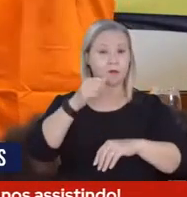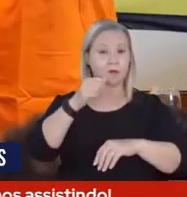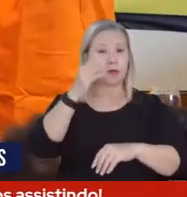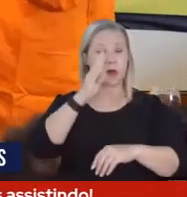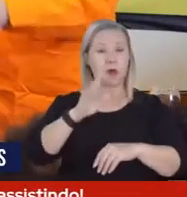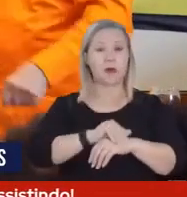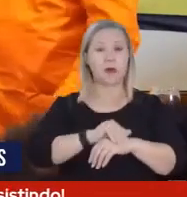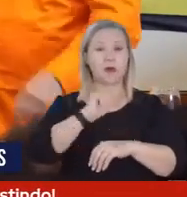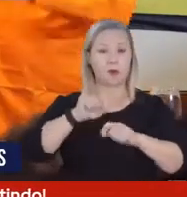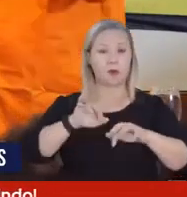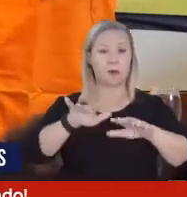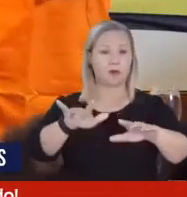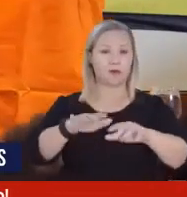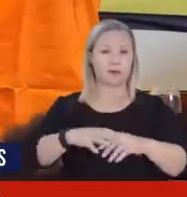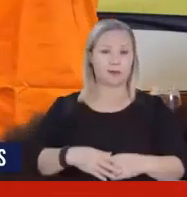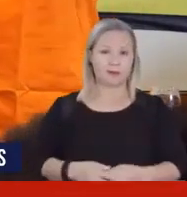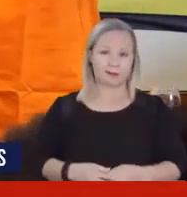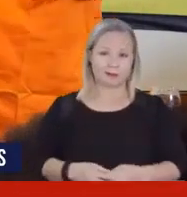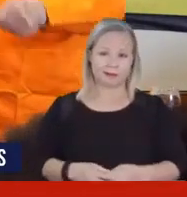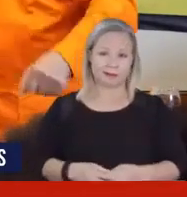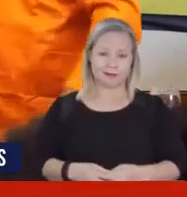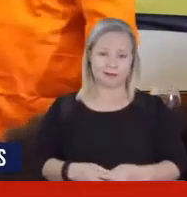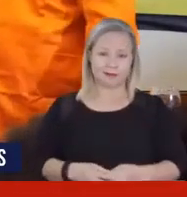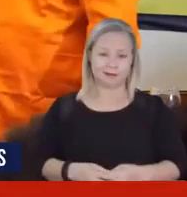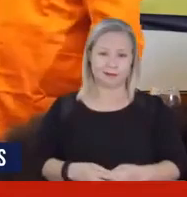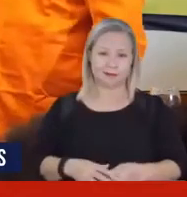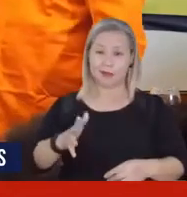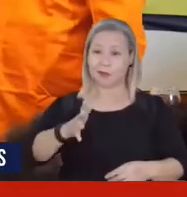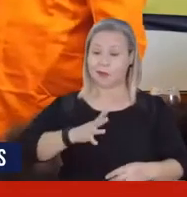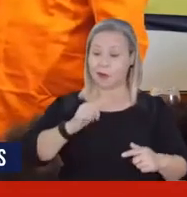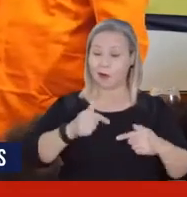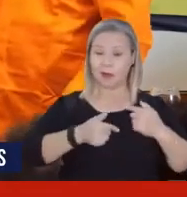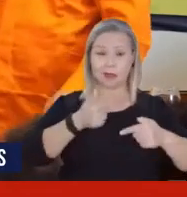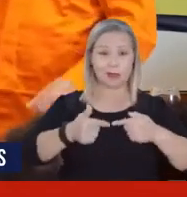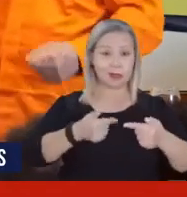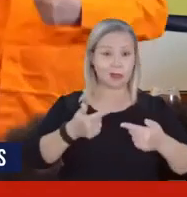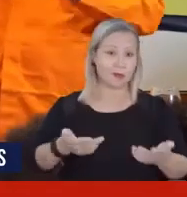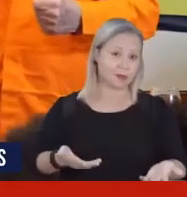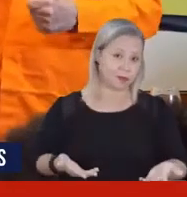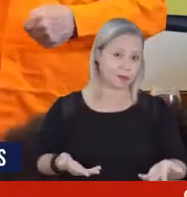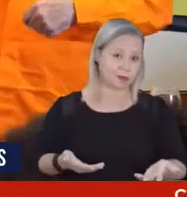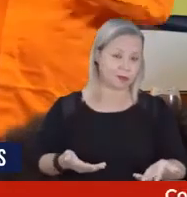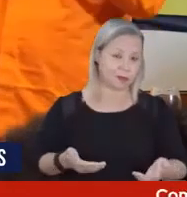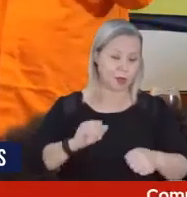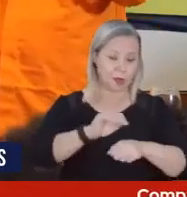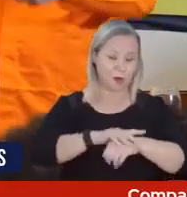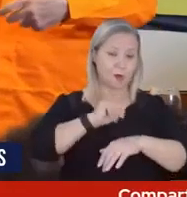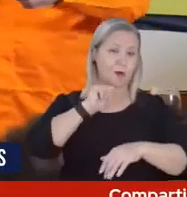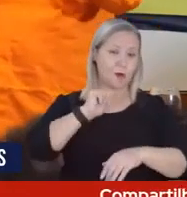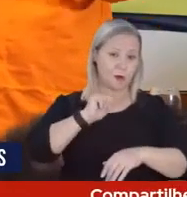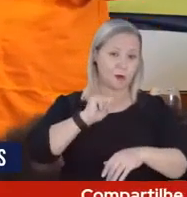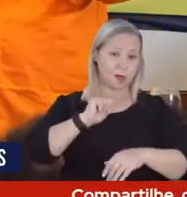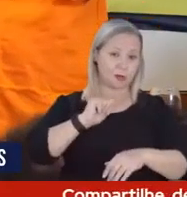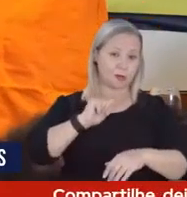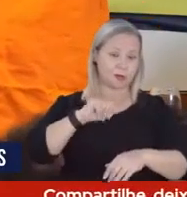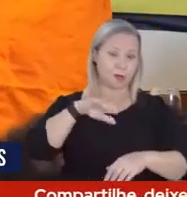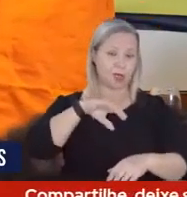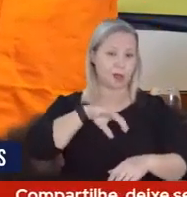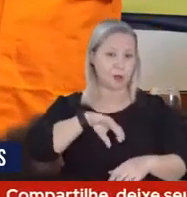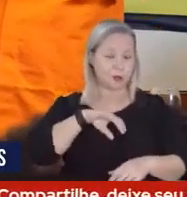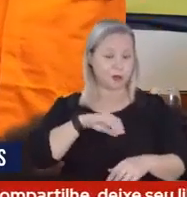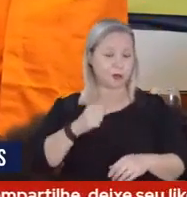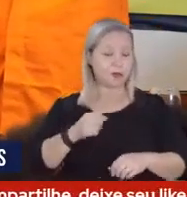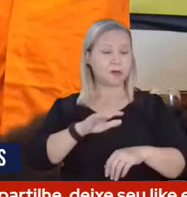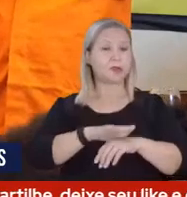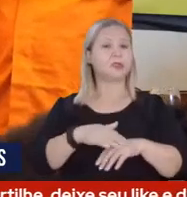de uma colônia. Portugal já era uma colônia inglesa quando nós fizemos a independência. Não é mesmo? Então, nós, afinal, tivemos alguns